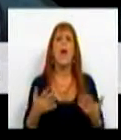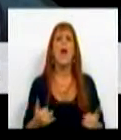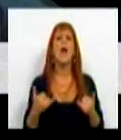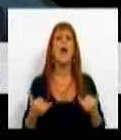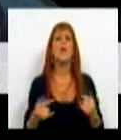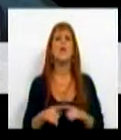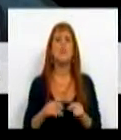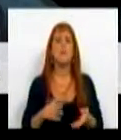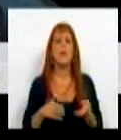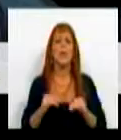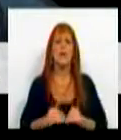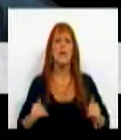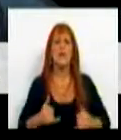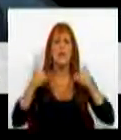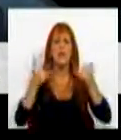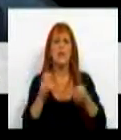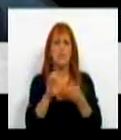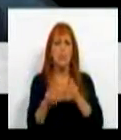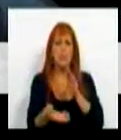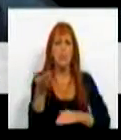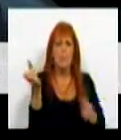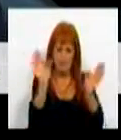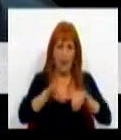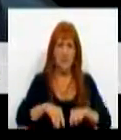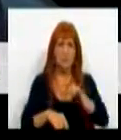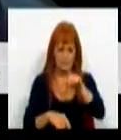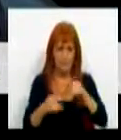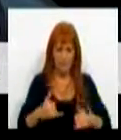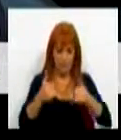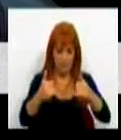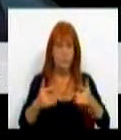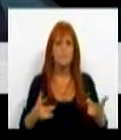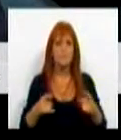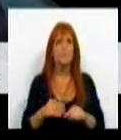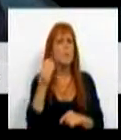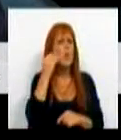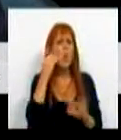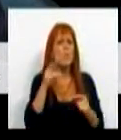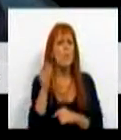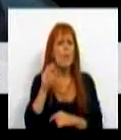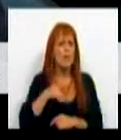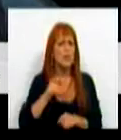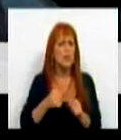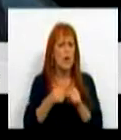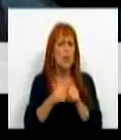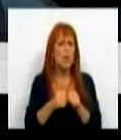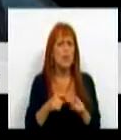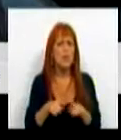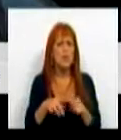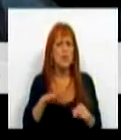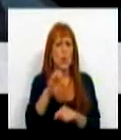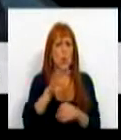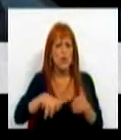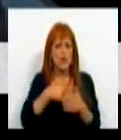Agora, prosseguindo para a fase posterior à recapitalização. De que forma é que o Banco de Portugal acompanhou os